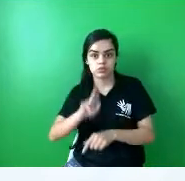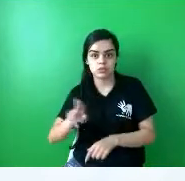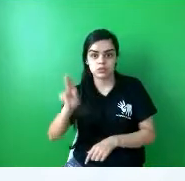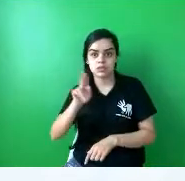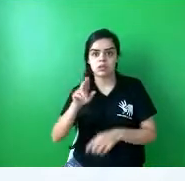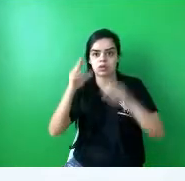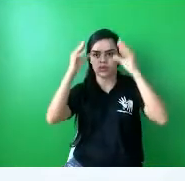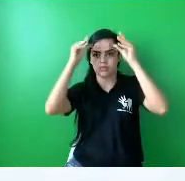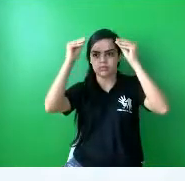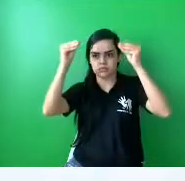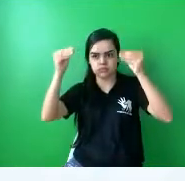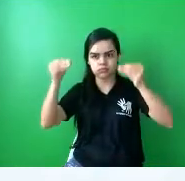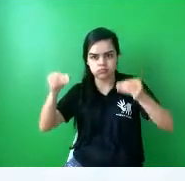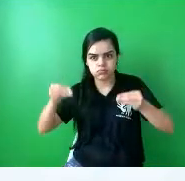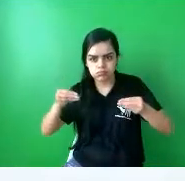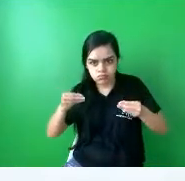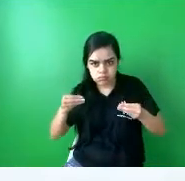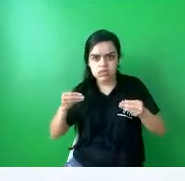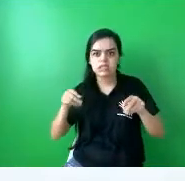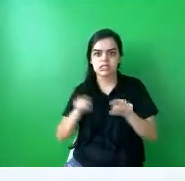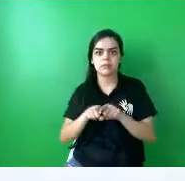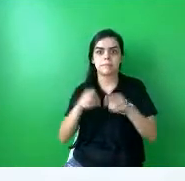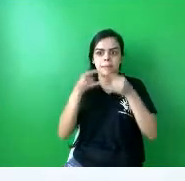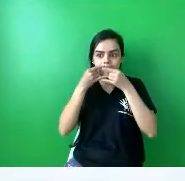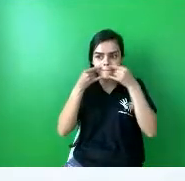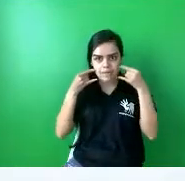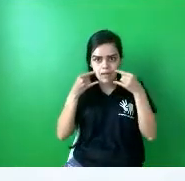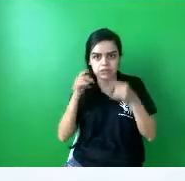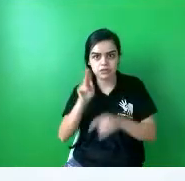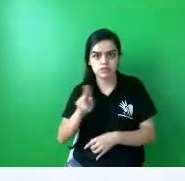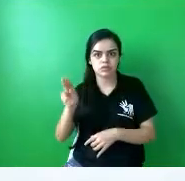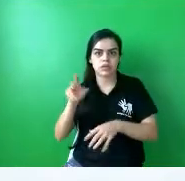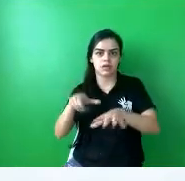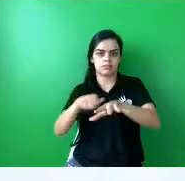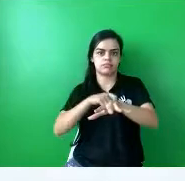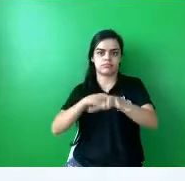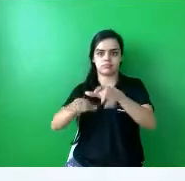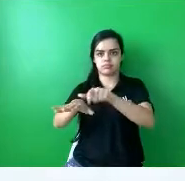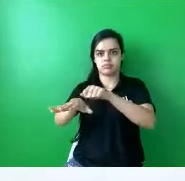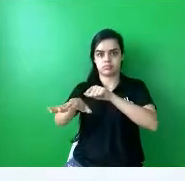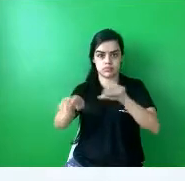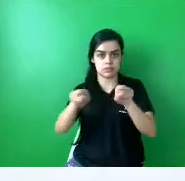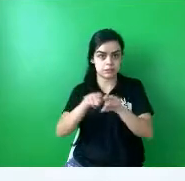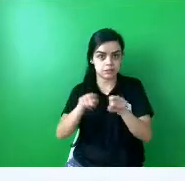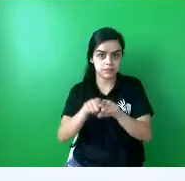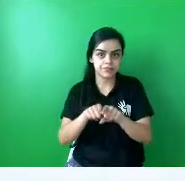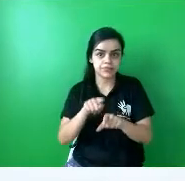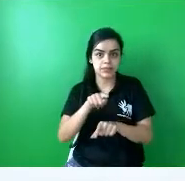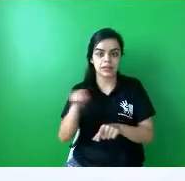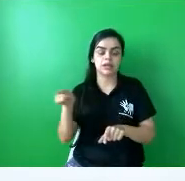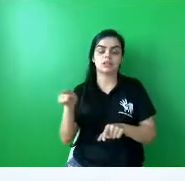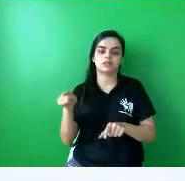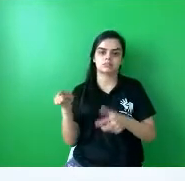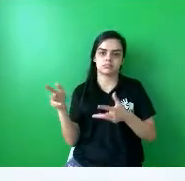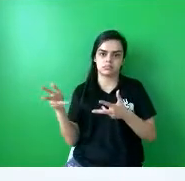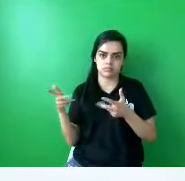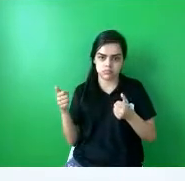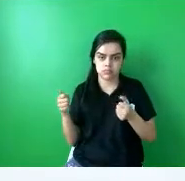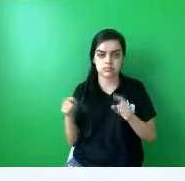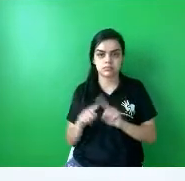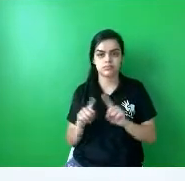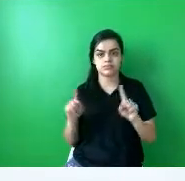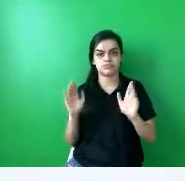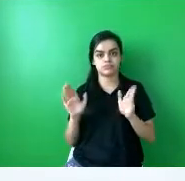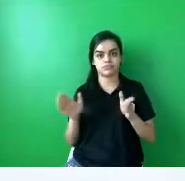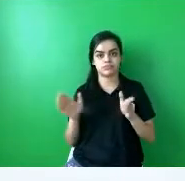aquela proteção também de acrílico junto com a máscara, utilizam de luva, tá? E eles são recepcionados. Já na